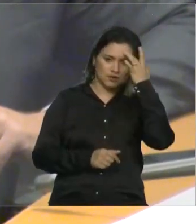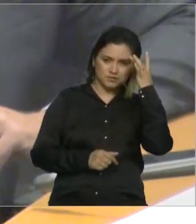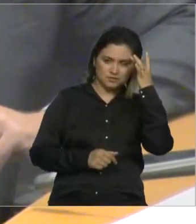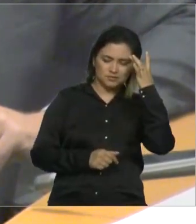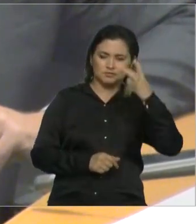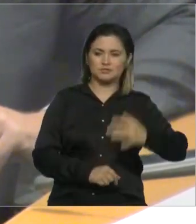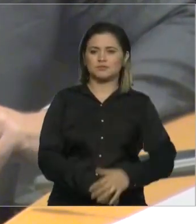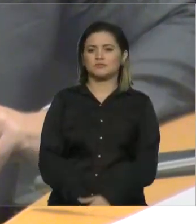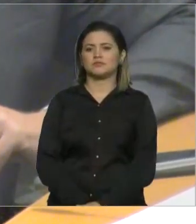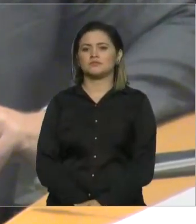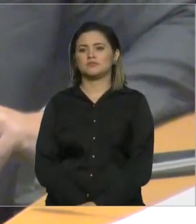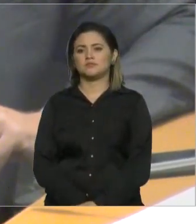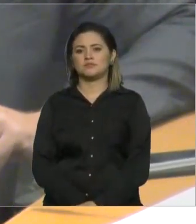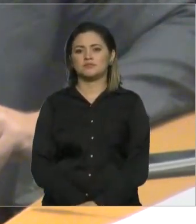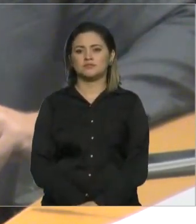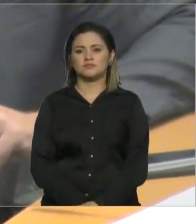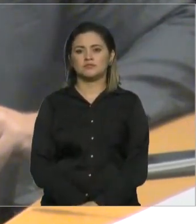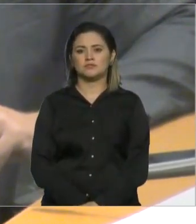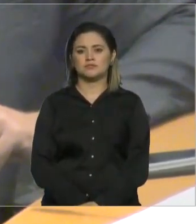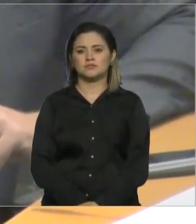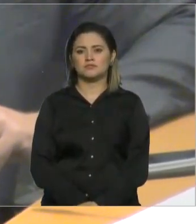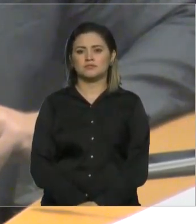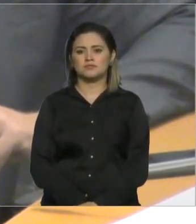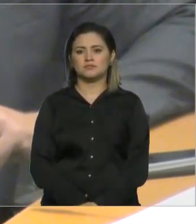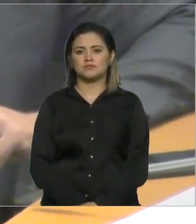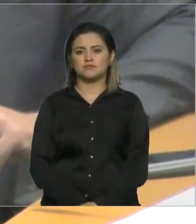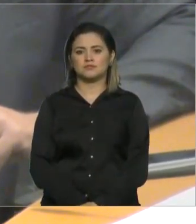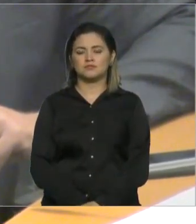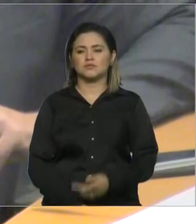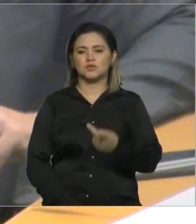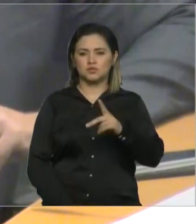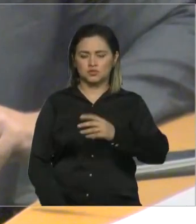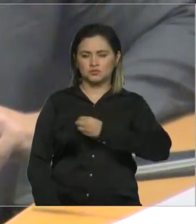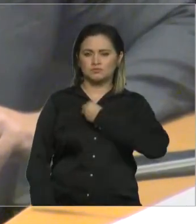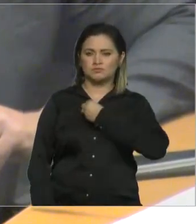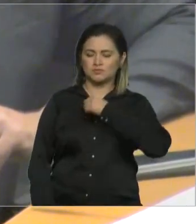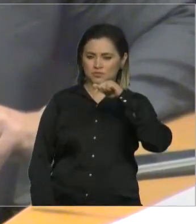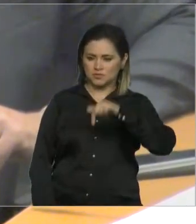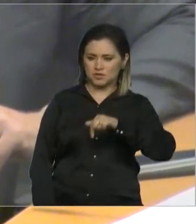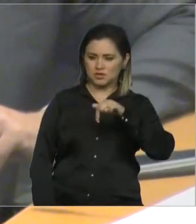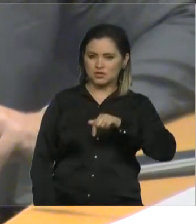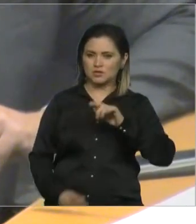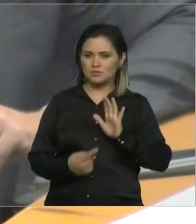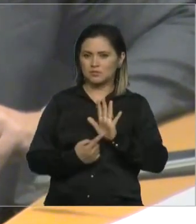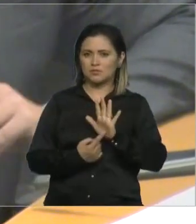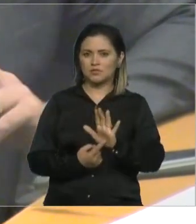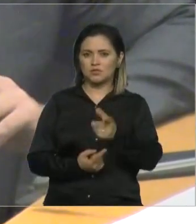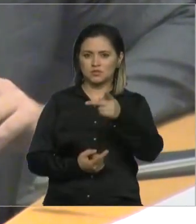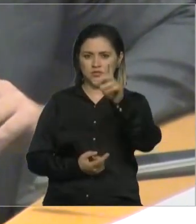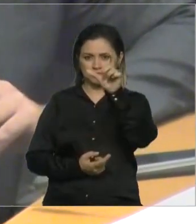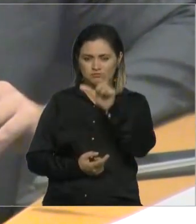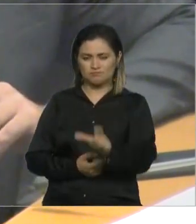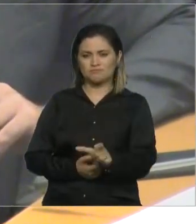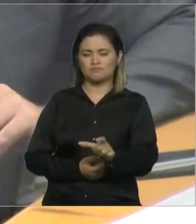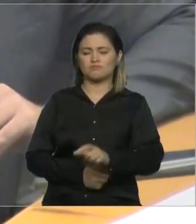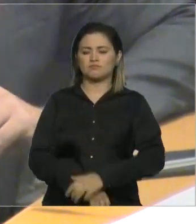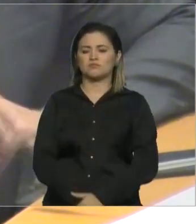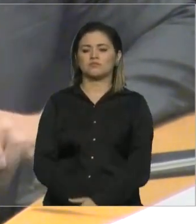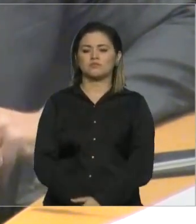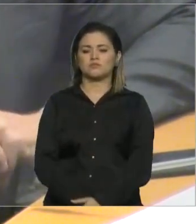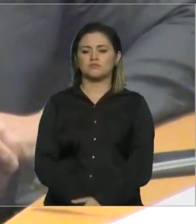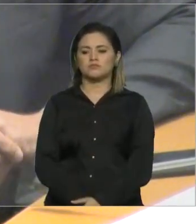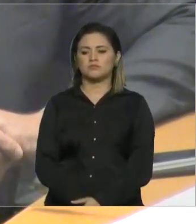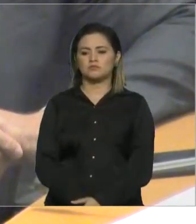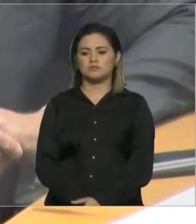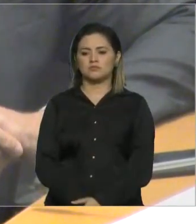sua voz nesta casa, a sua presença nesta casa, ela diz muito sobre o seu caráter. A senhora não